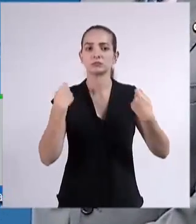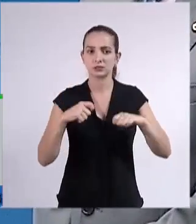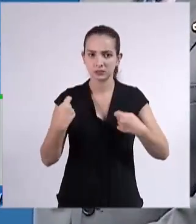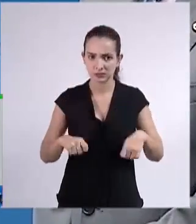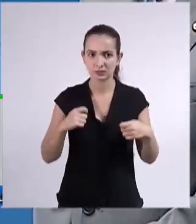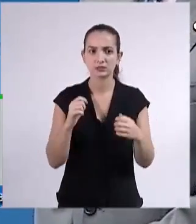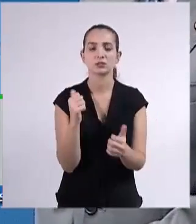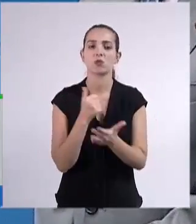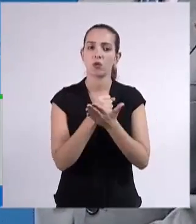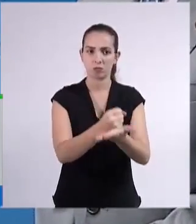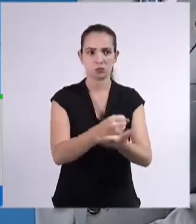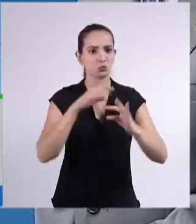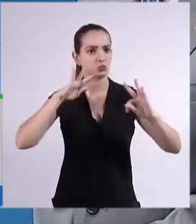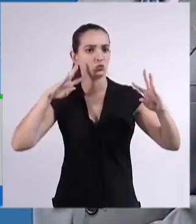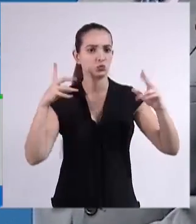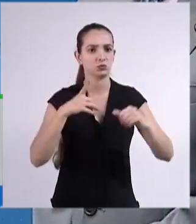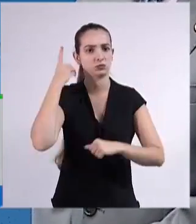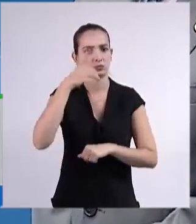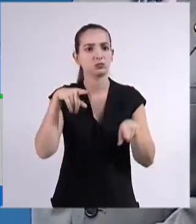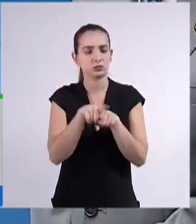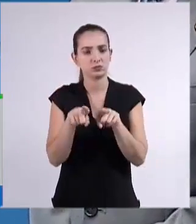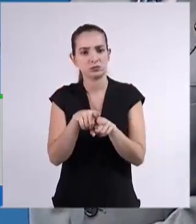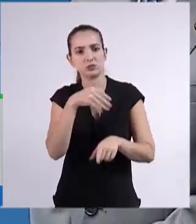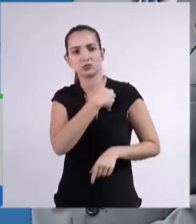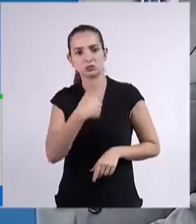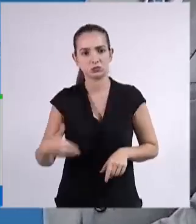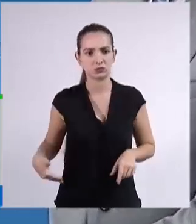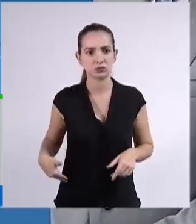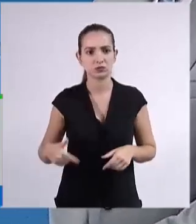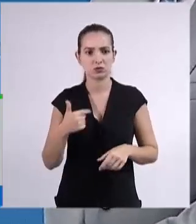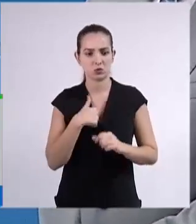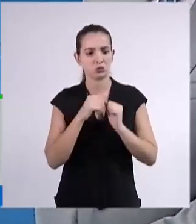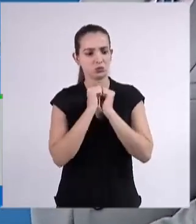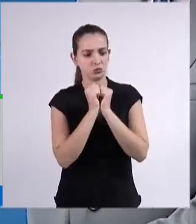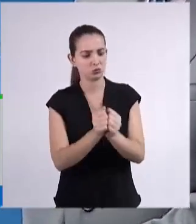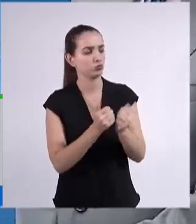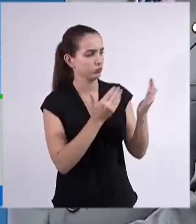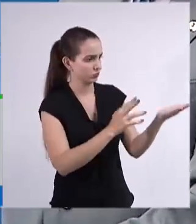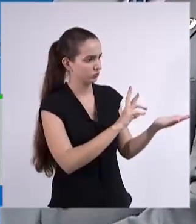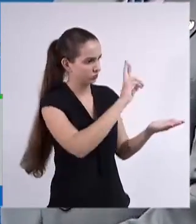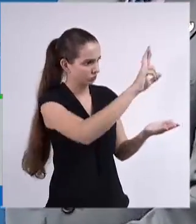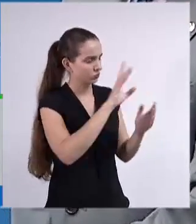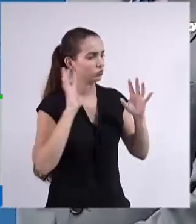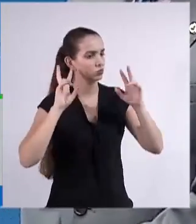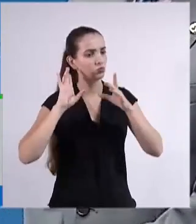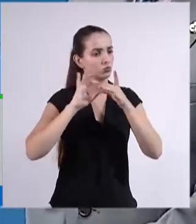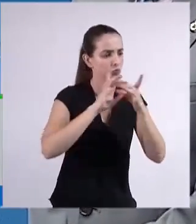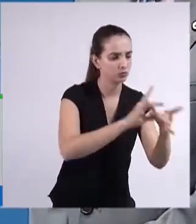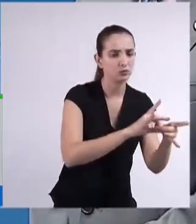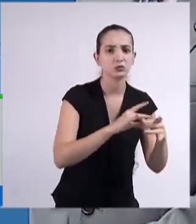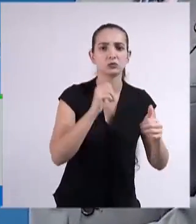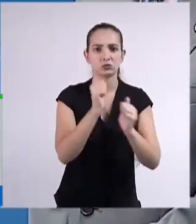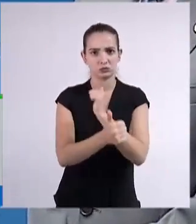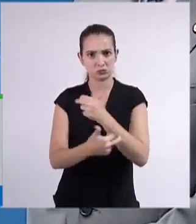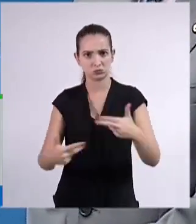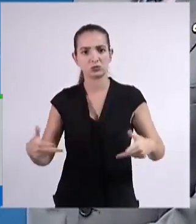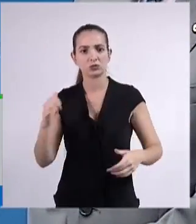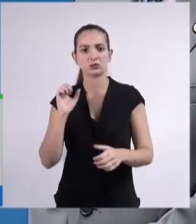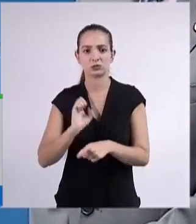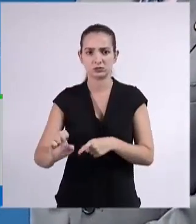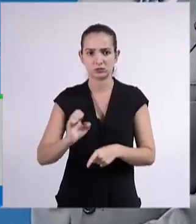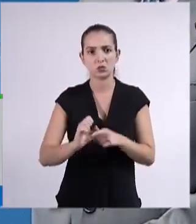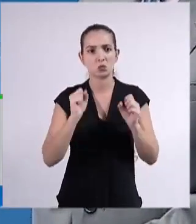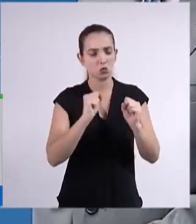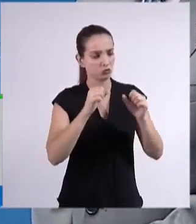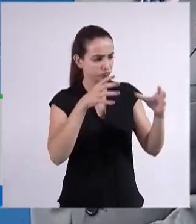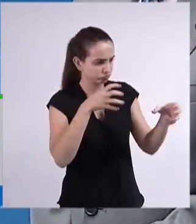apoio não só aqui dos deputados, mas do governo também. Eu estou com o senhor nessa situação do esporte estadual, pode contar comigo,